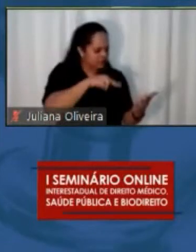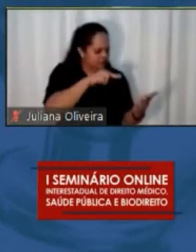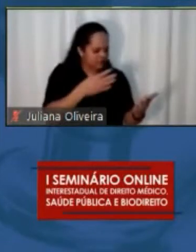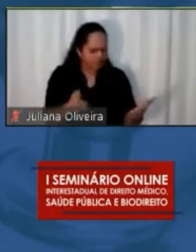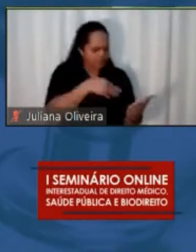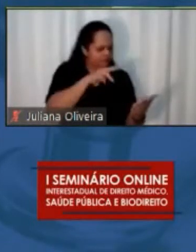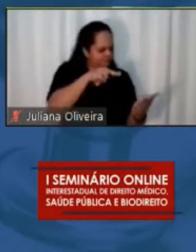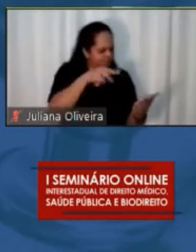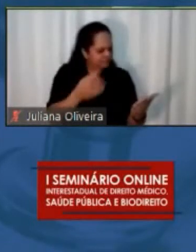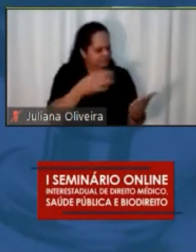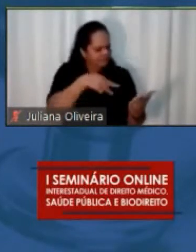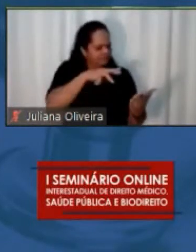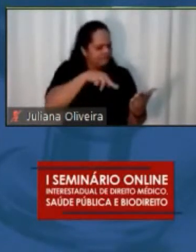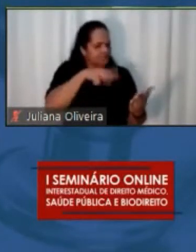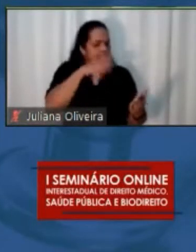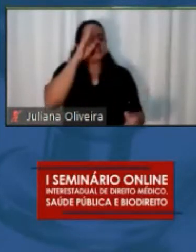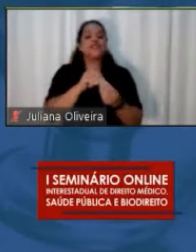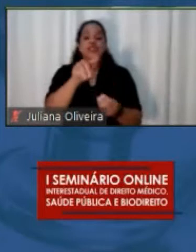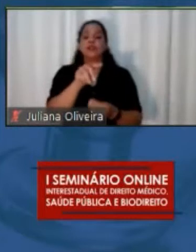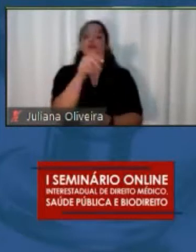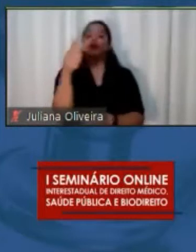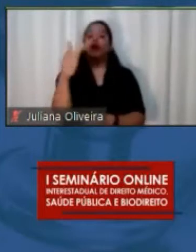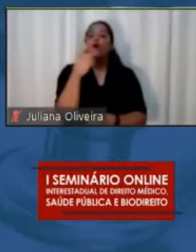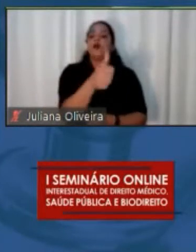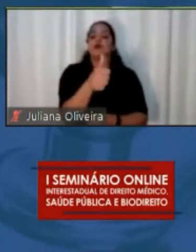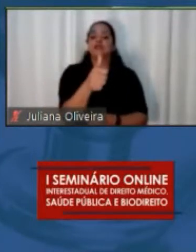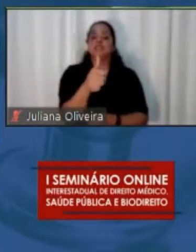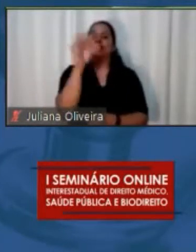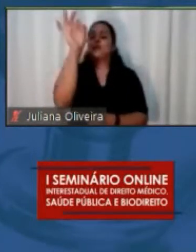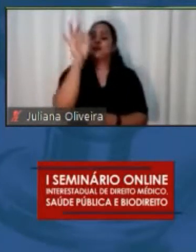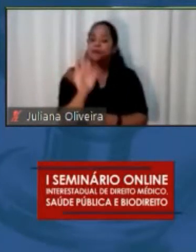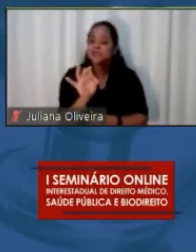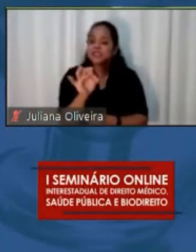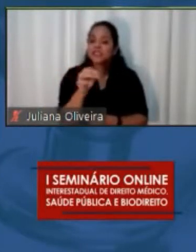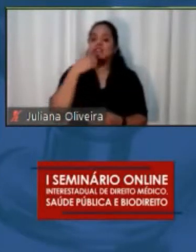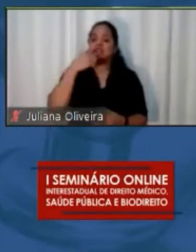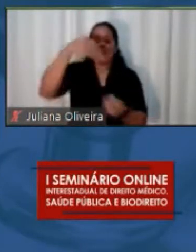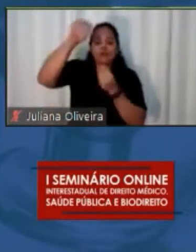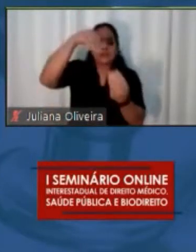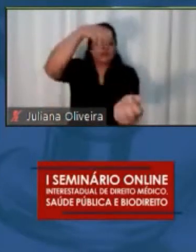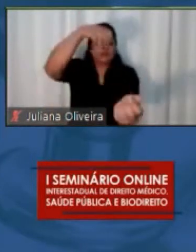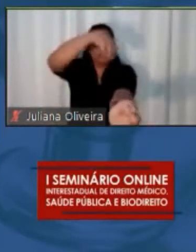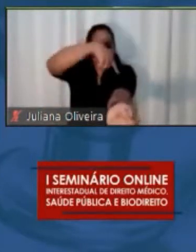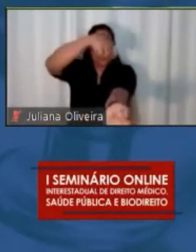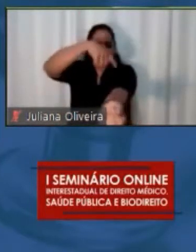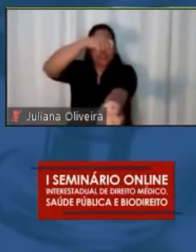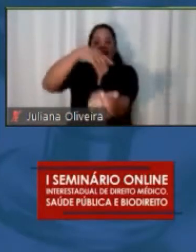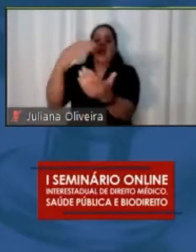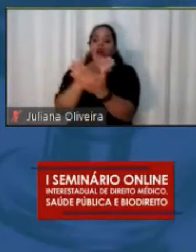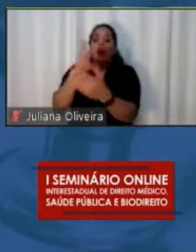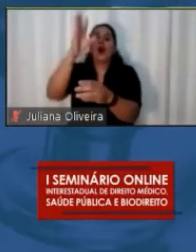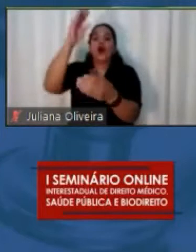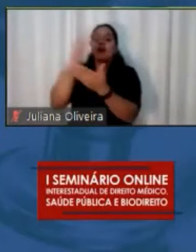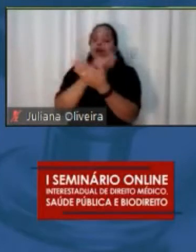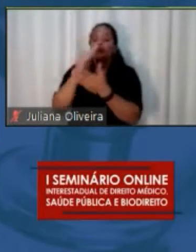apenas 11% das transfusões de sangue feitas em hospitais universitários foram